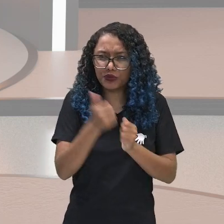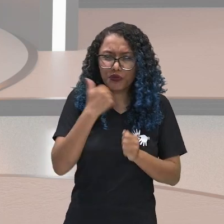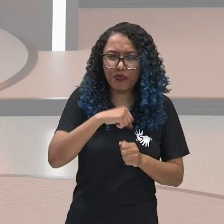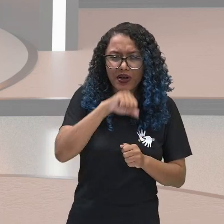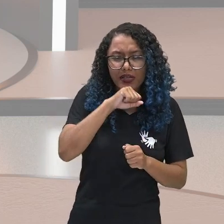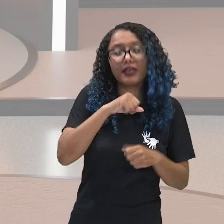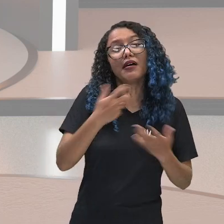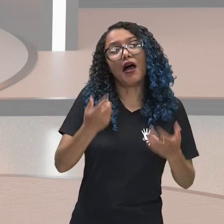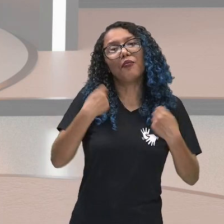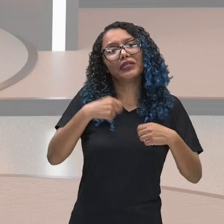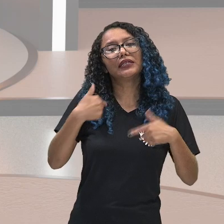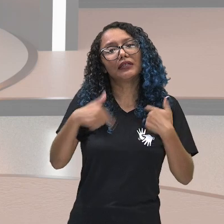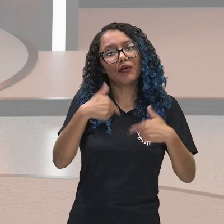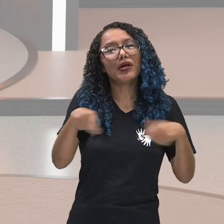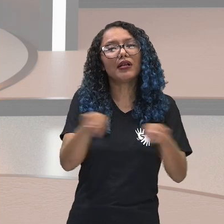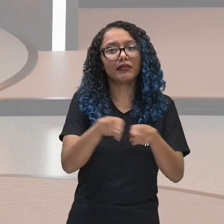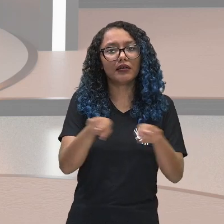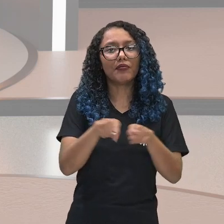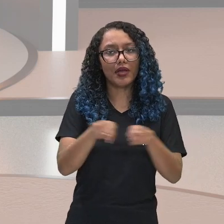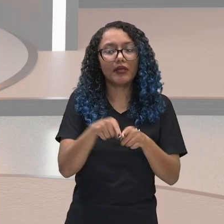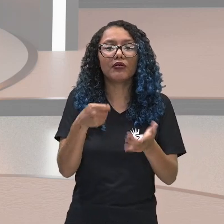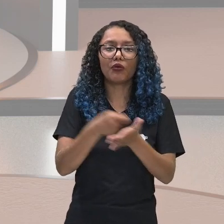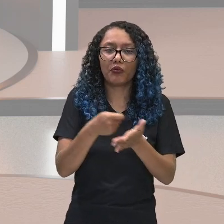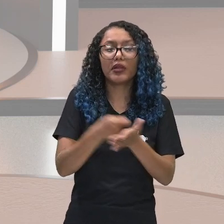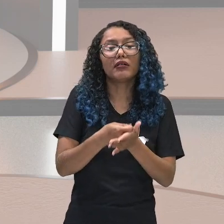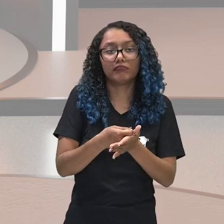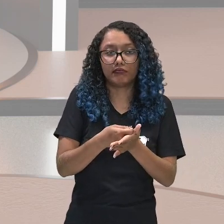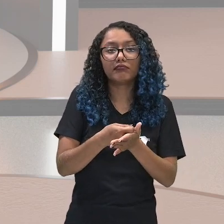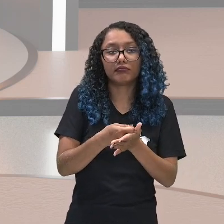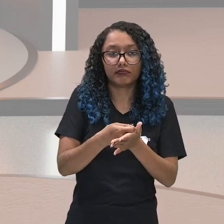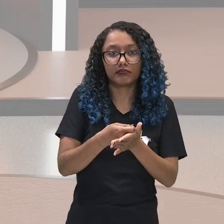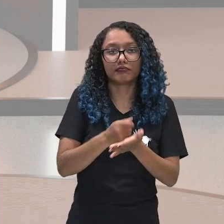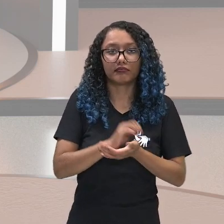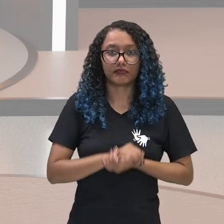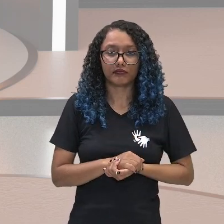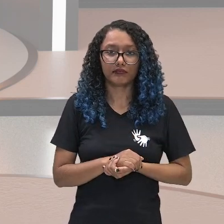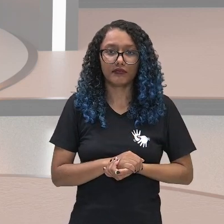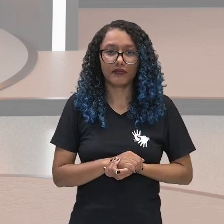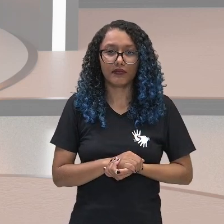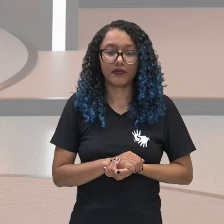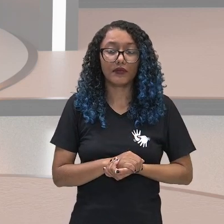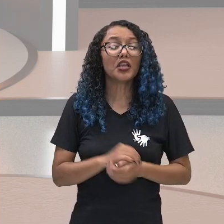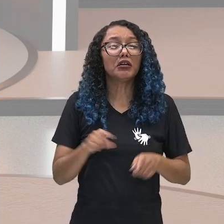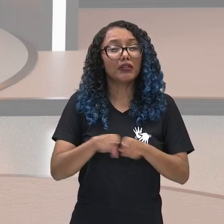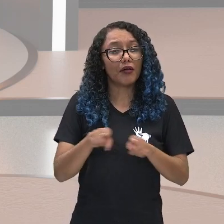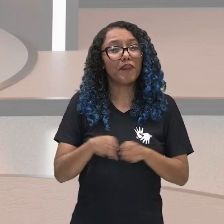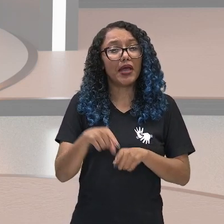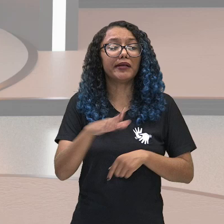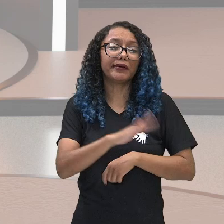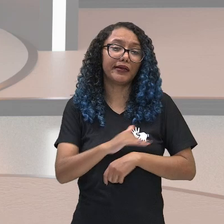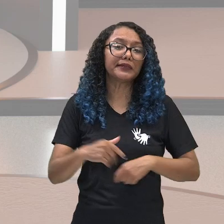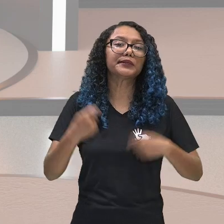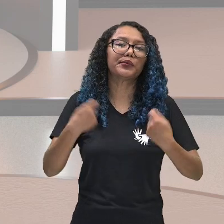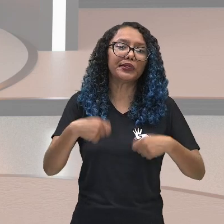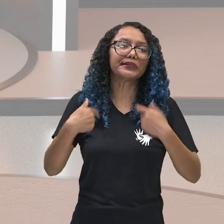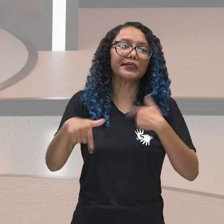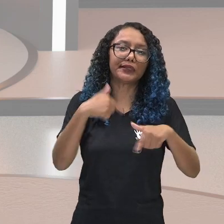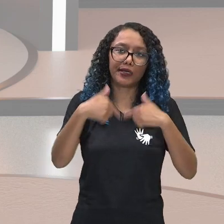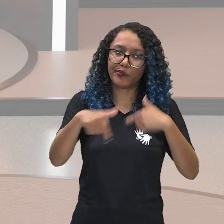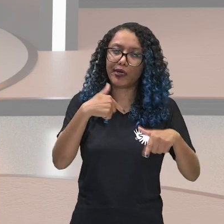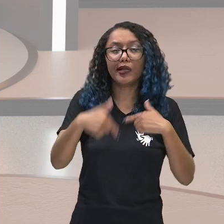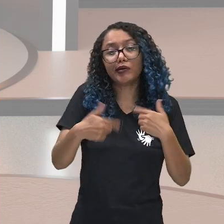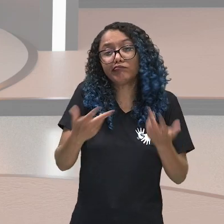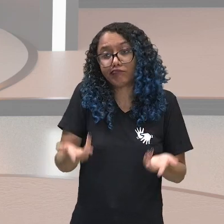vai crescer próximo à mãe, não é mesmo? E aí usa também, então, essa mão de obra da criança como